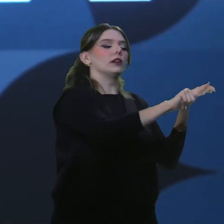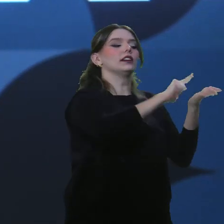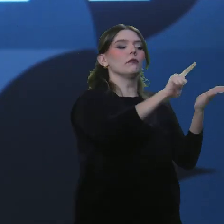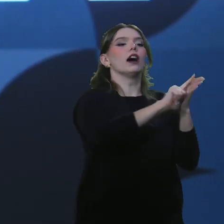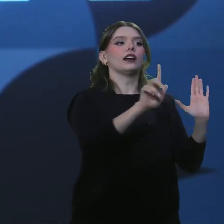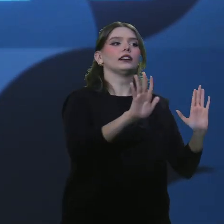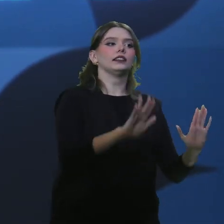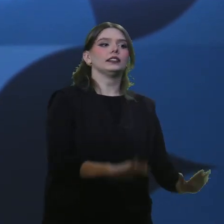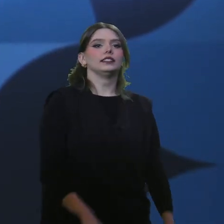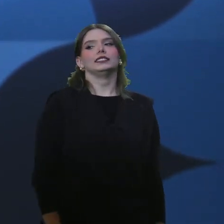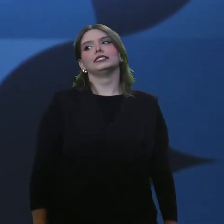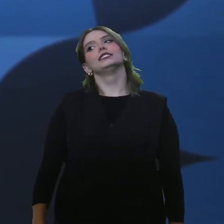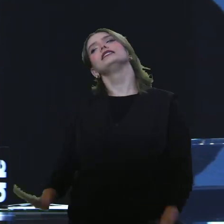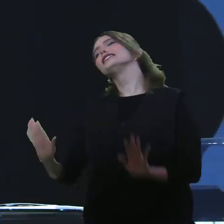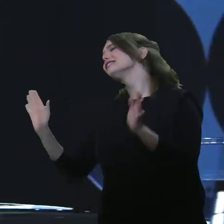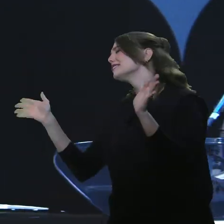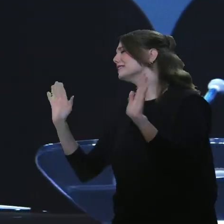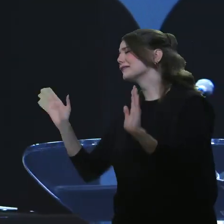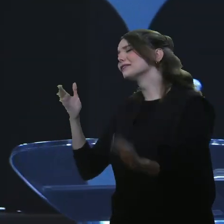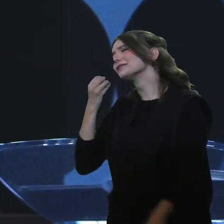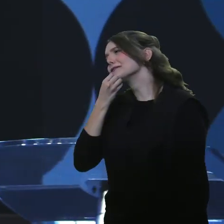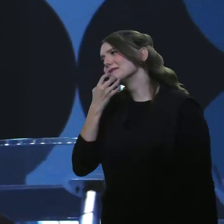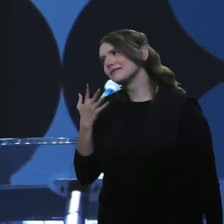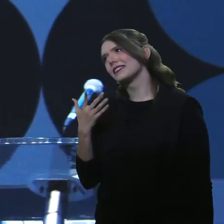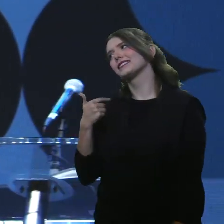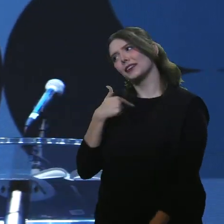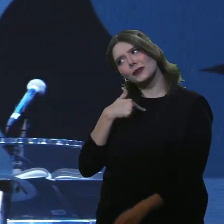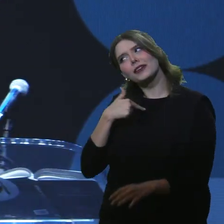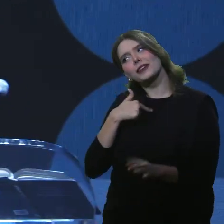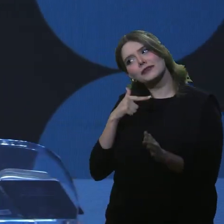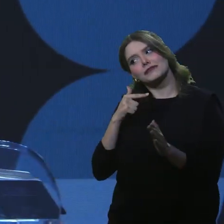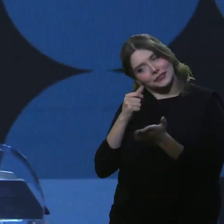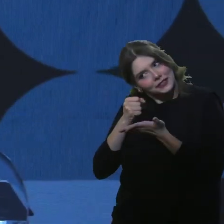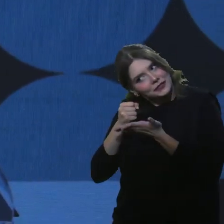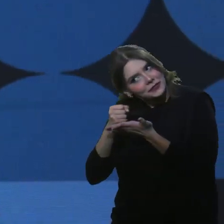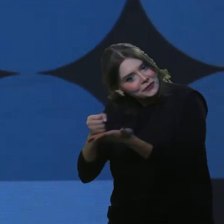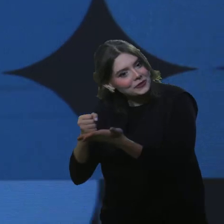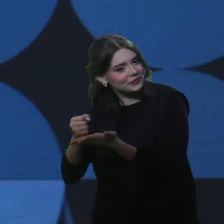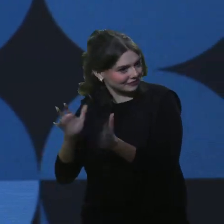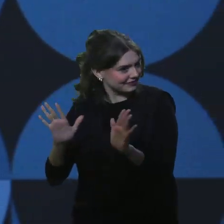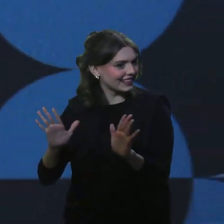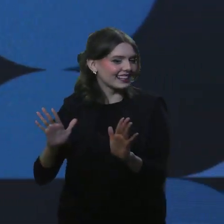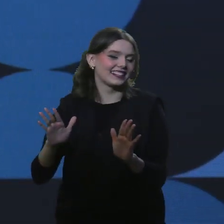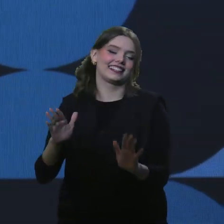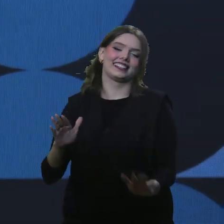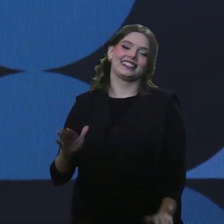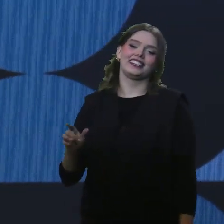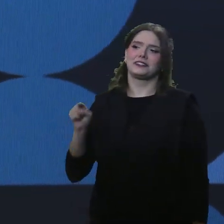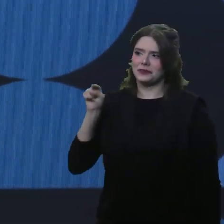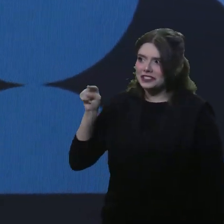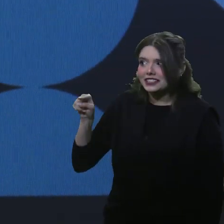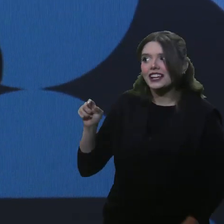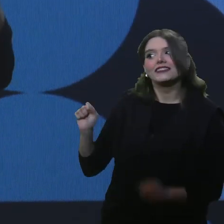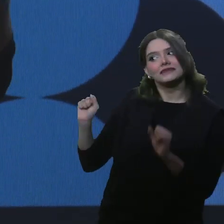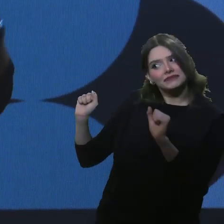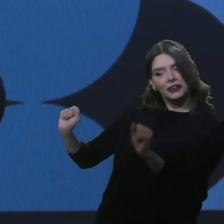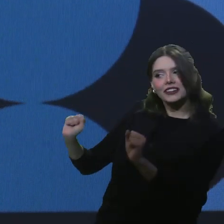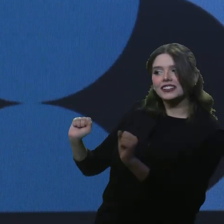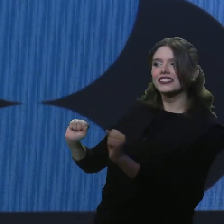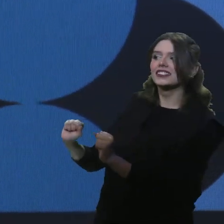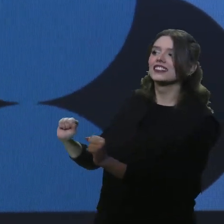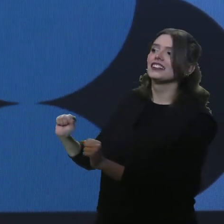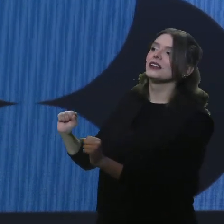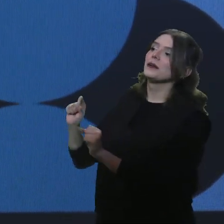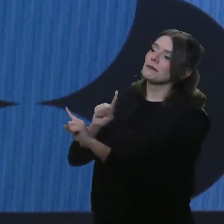Eu olhei e falei, ô filhinha, tá tudo bem, deixa o papai te ajudar aqui, talvez, né, você estava indo bem e tudo mais, mas o papai